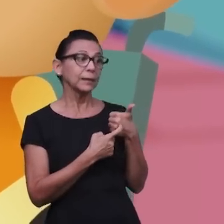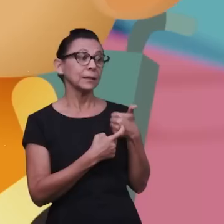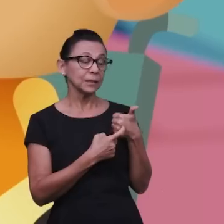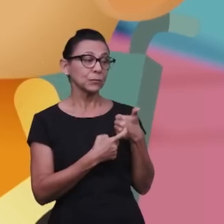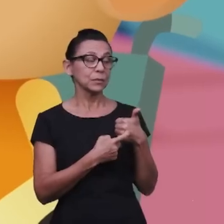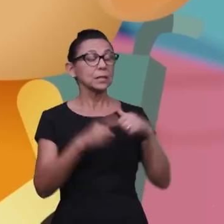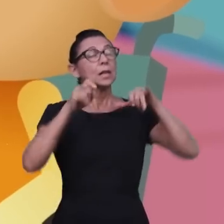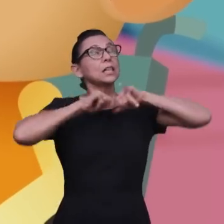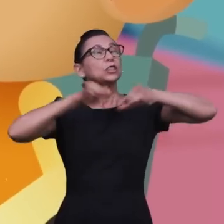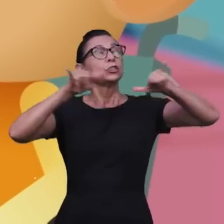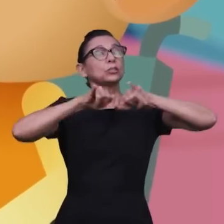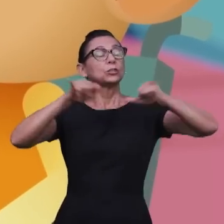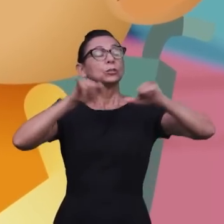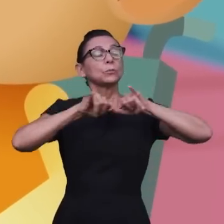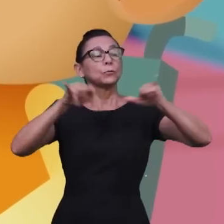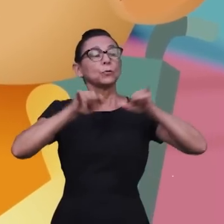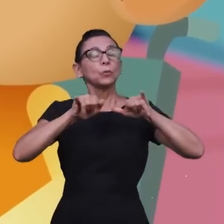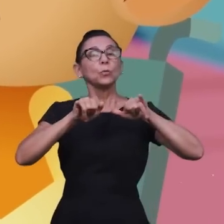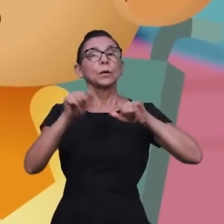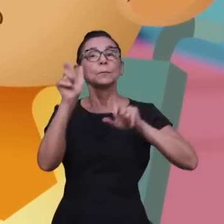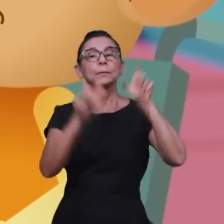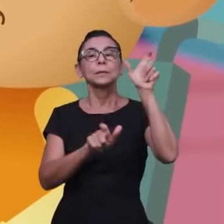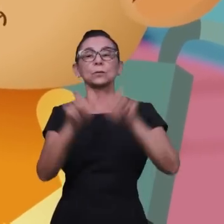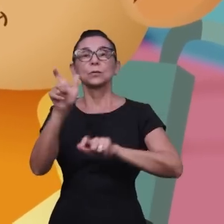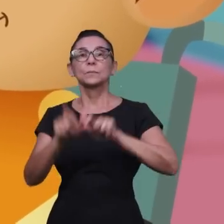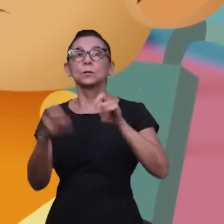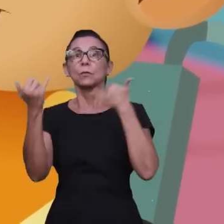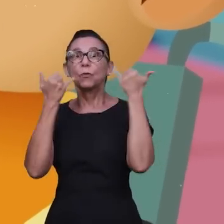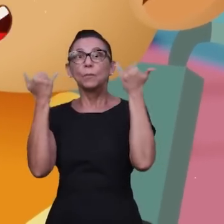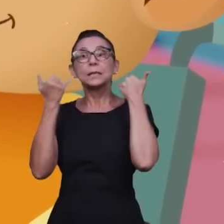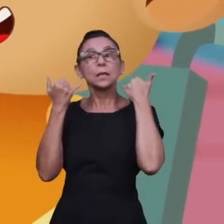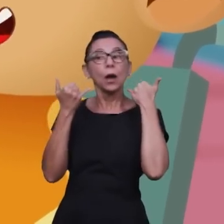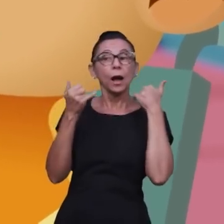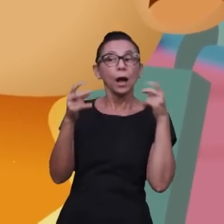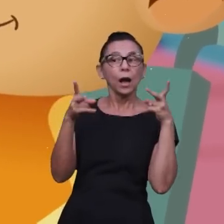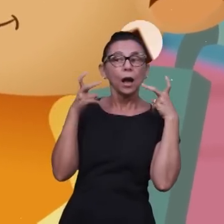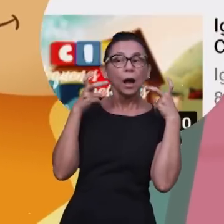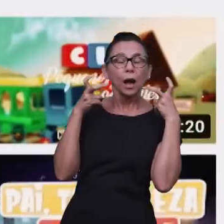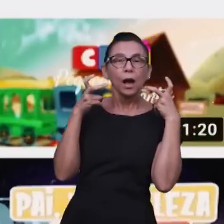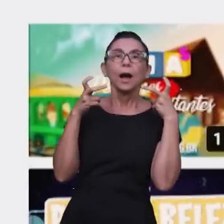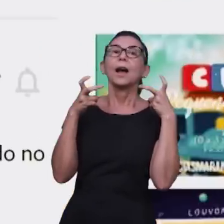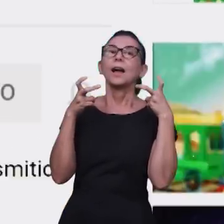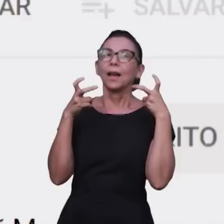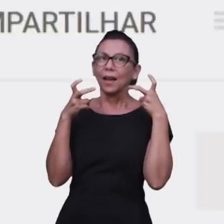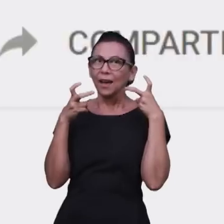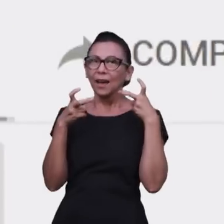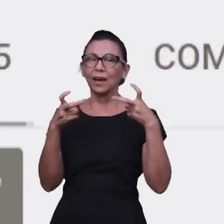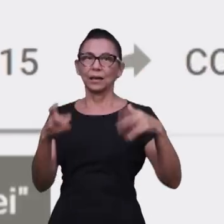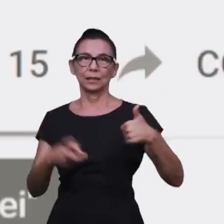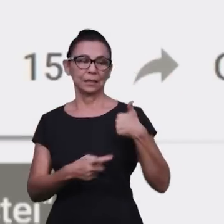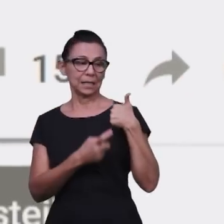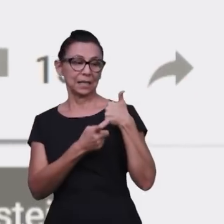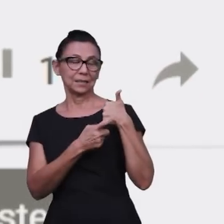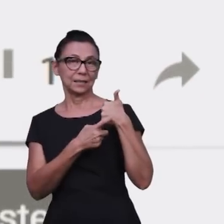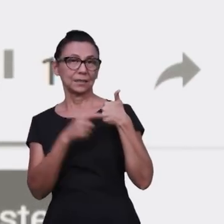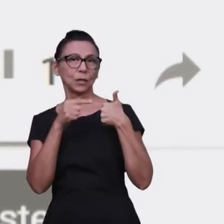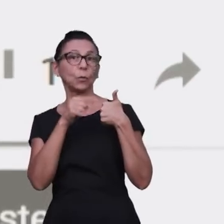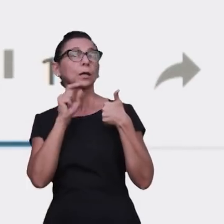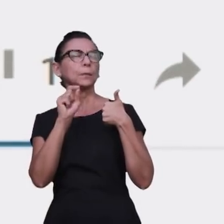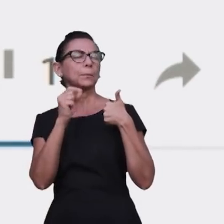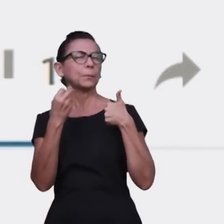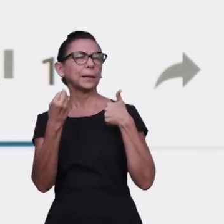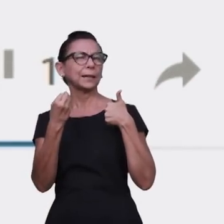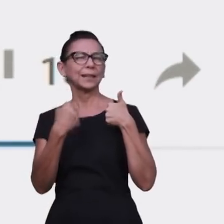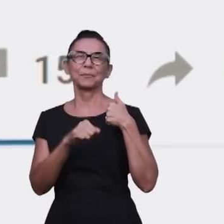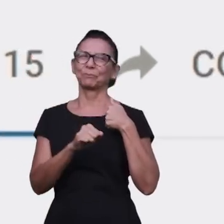a divulgá-lo e fazer com que outras pessoas o assistam também? Como assim, Elu? Dar like, que é esse sinal de joinha, é uma